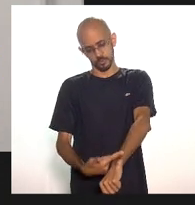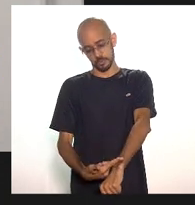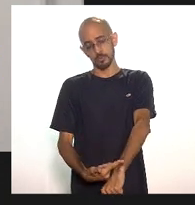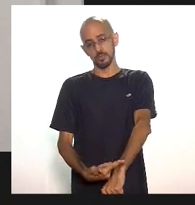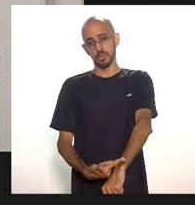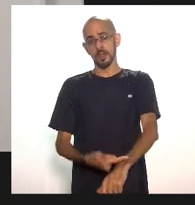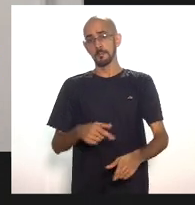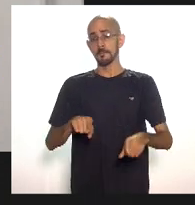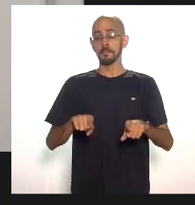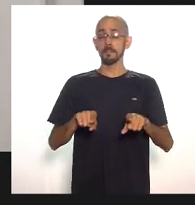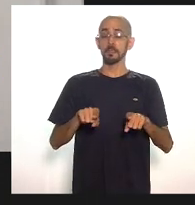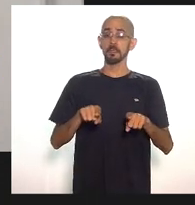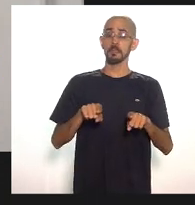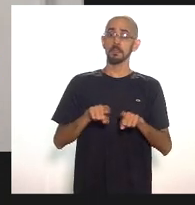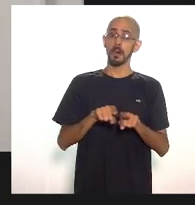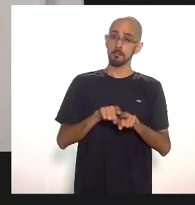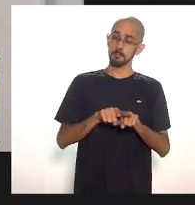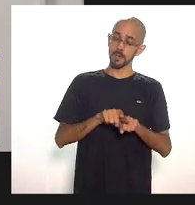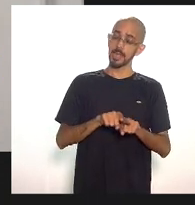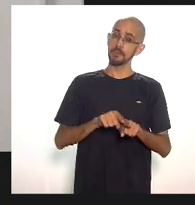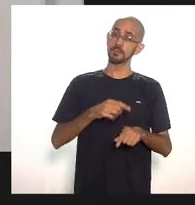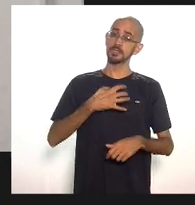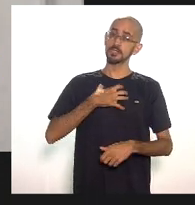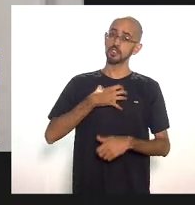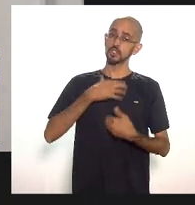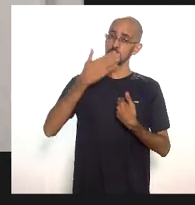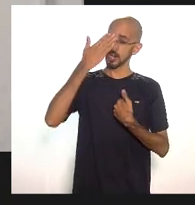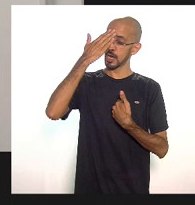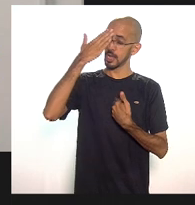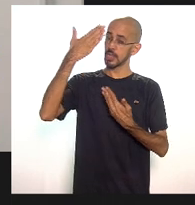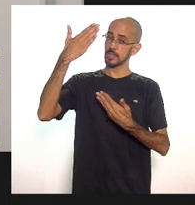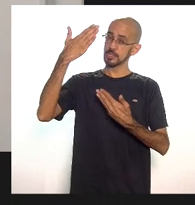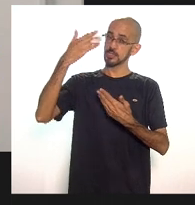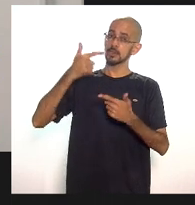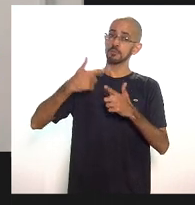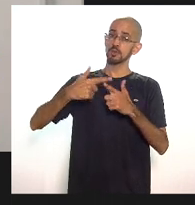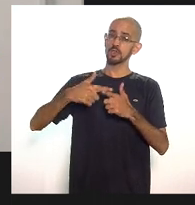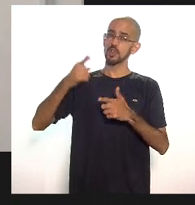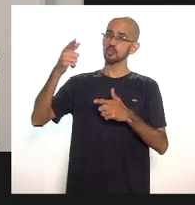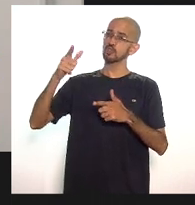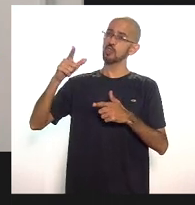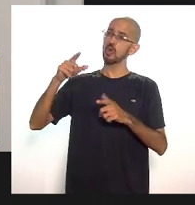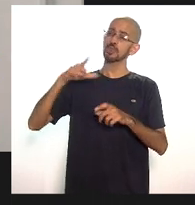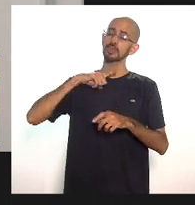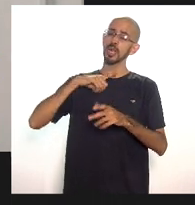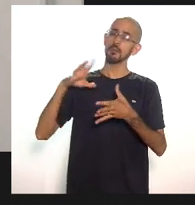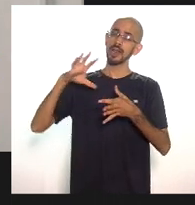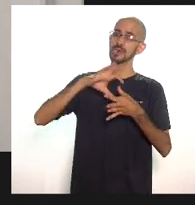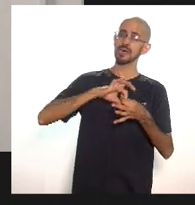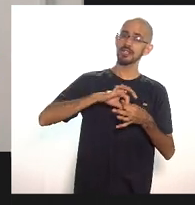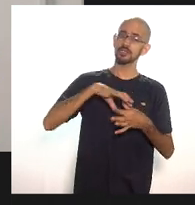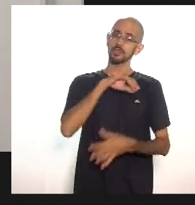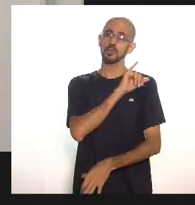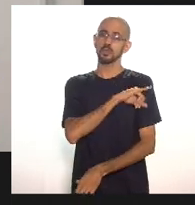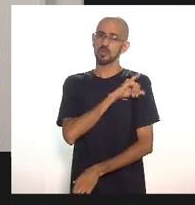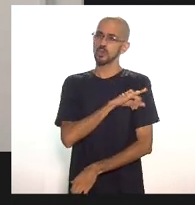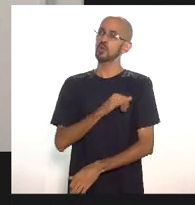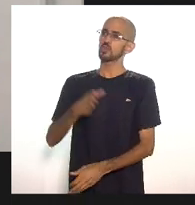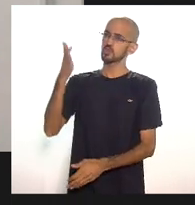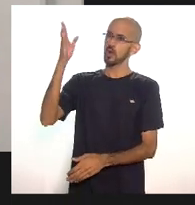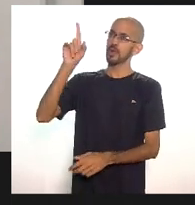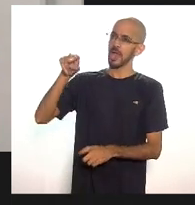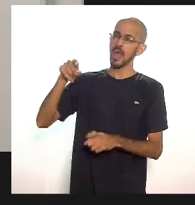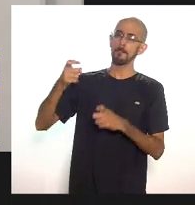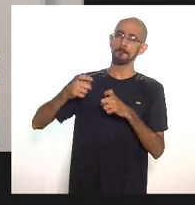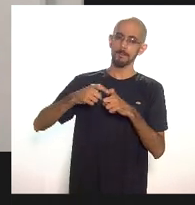ainda mais fiquei muito grata por saber que o senhor também tem uma ligação com o Rio de Janeiro, não é? O senhor que é médico, o